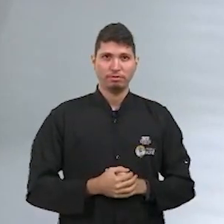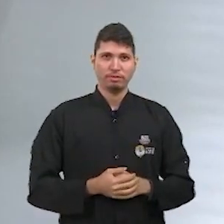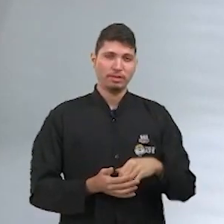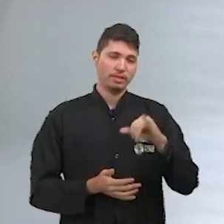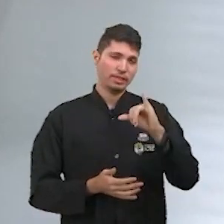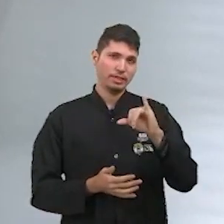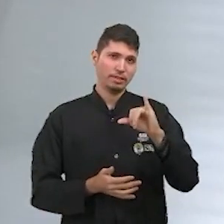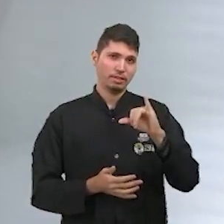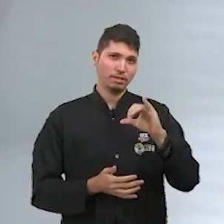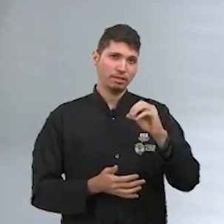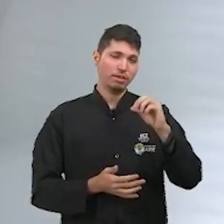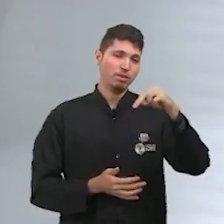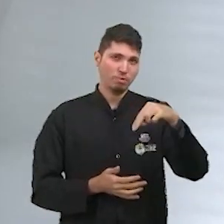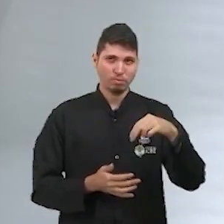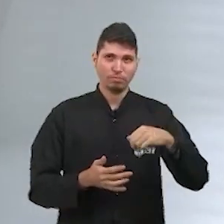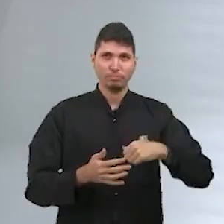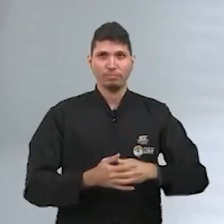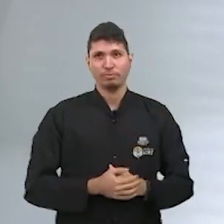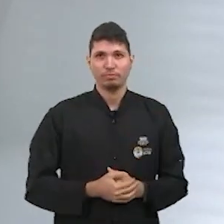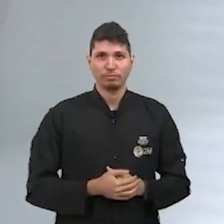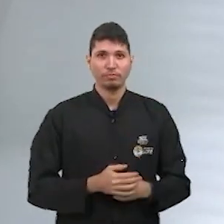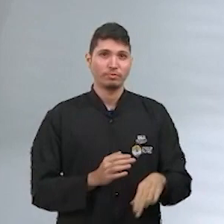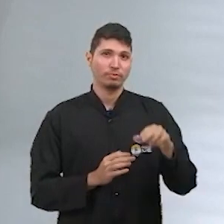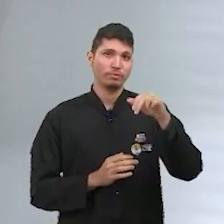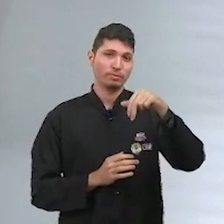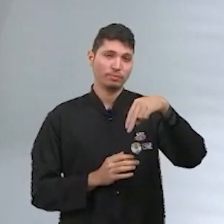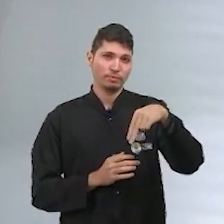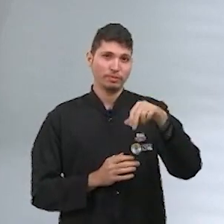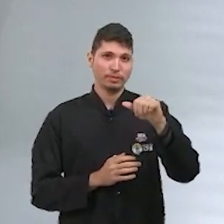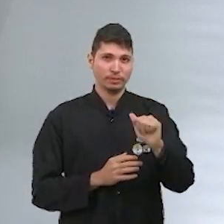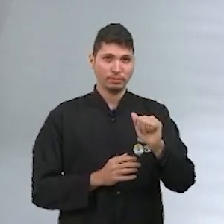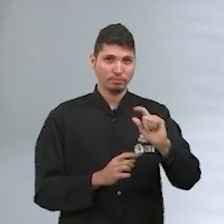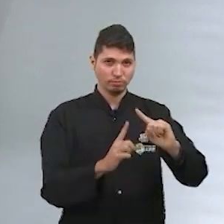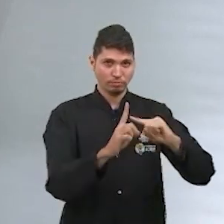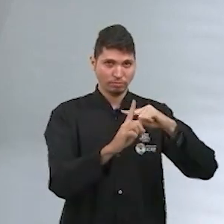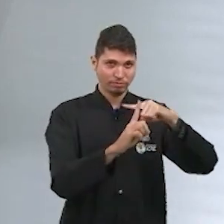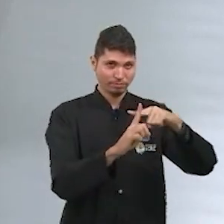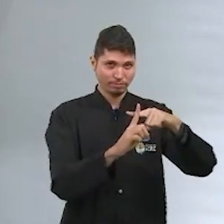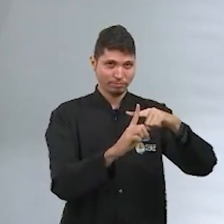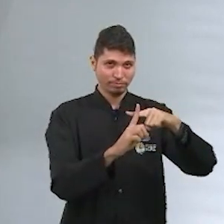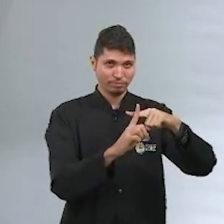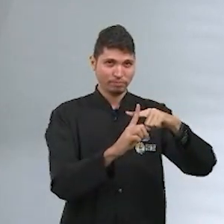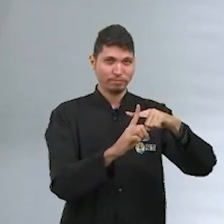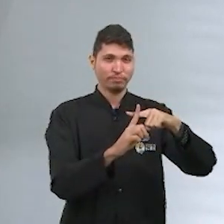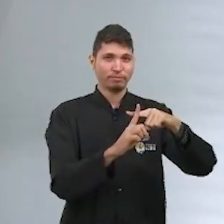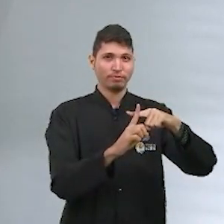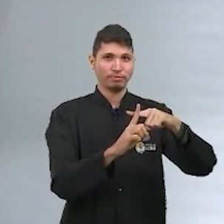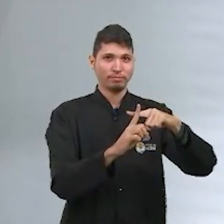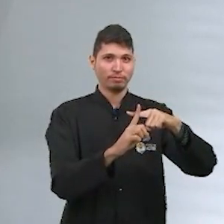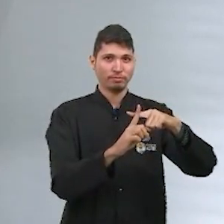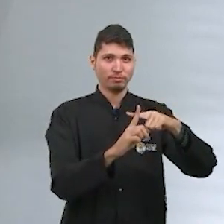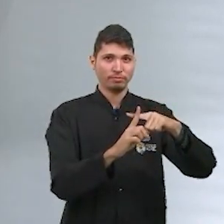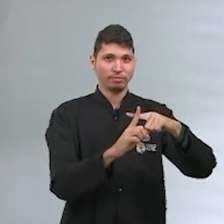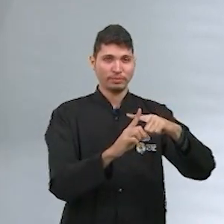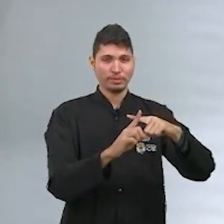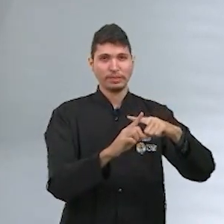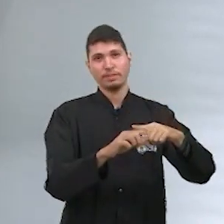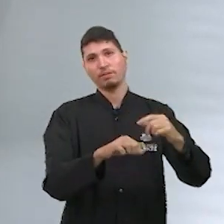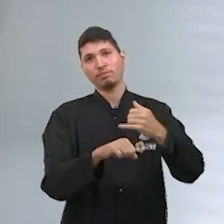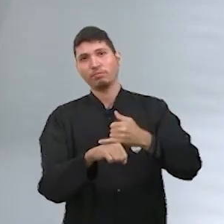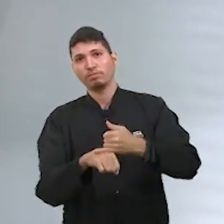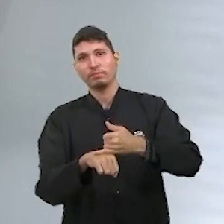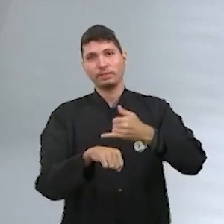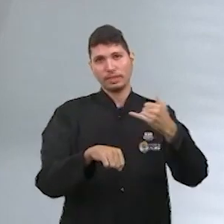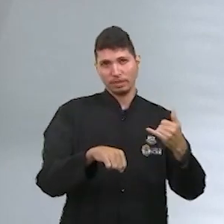íon, né? Onde o Na vai ter uma carguinha positiva, ele vai ser chamado de cátion, né?